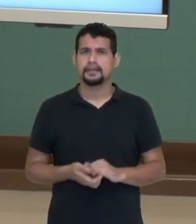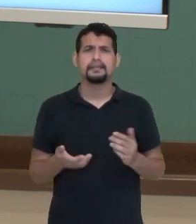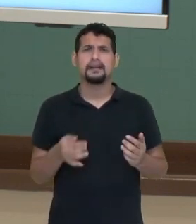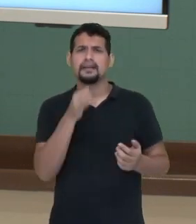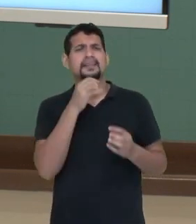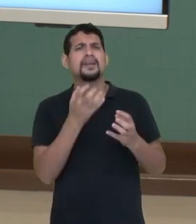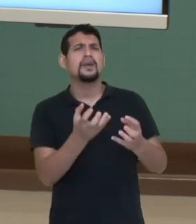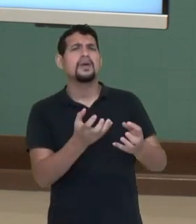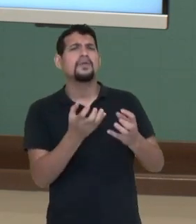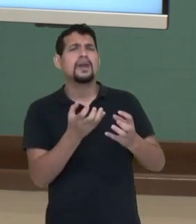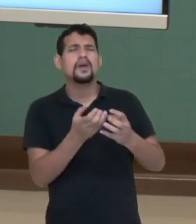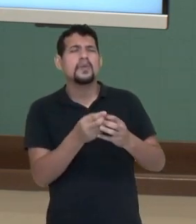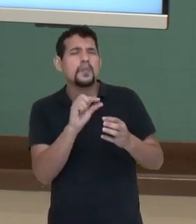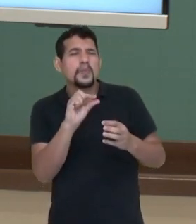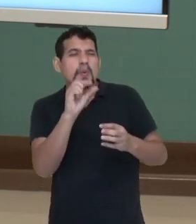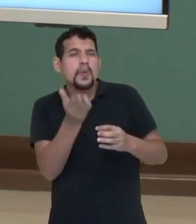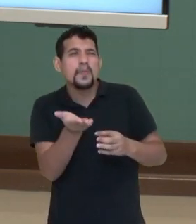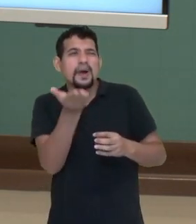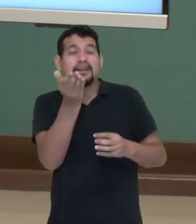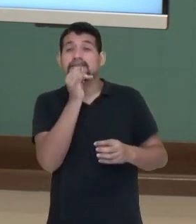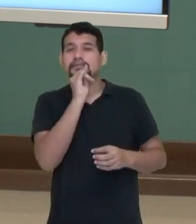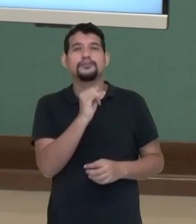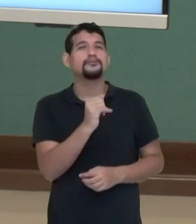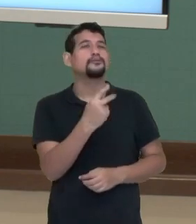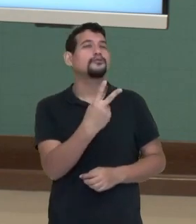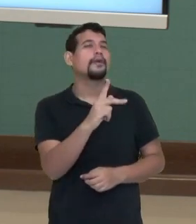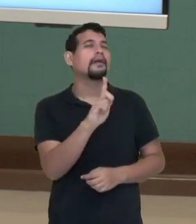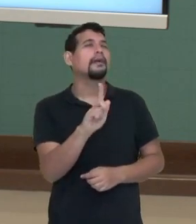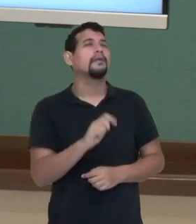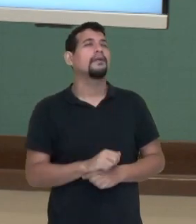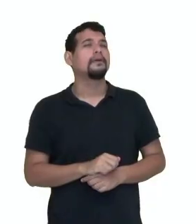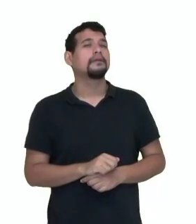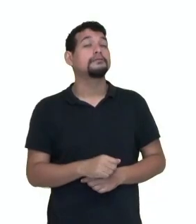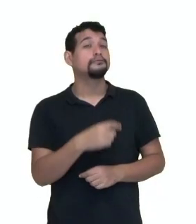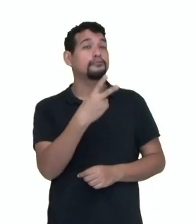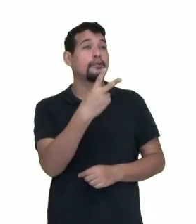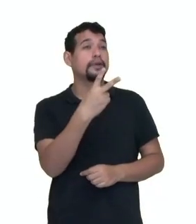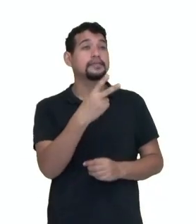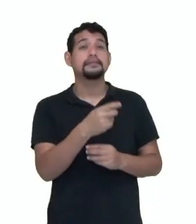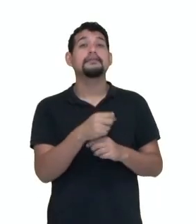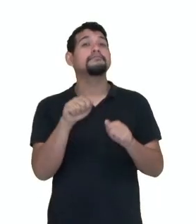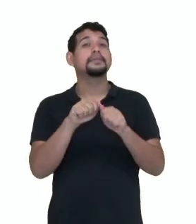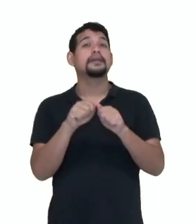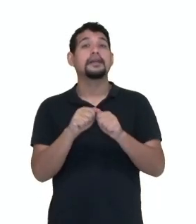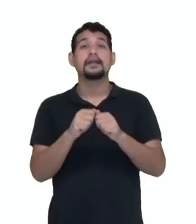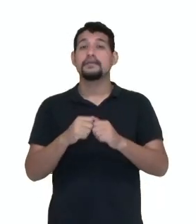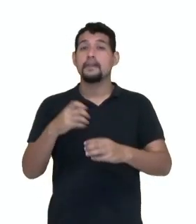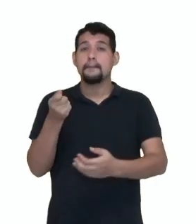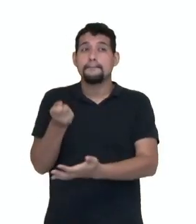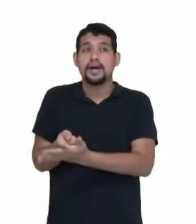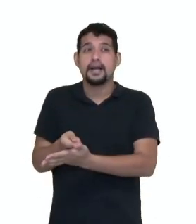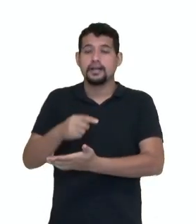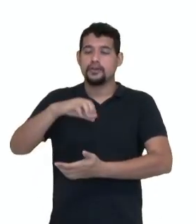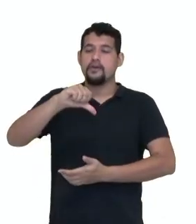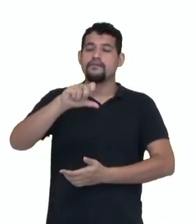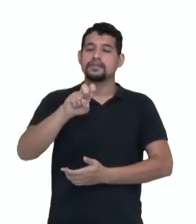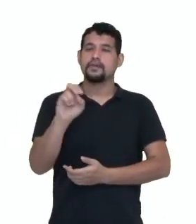se eu quiser um pouco mais, 2 quilos. Então, 2 quilogramas você vai pagar R$